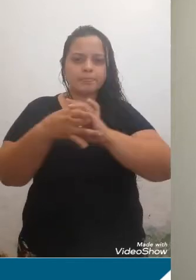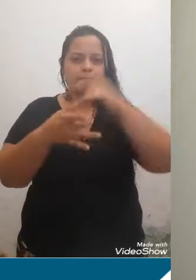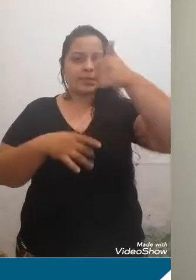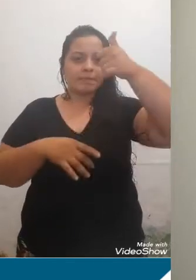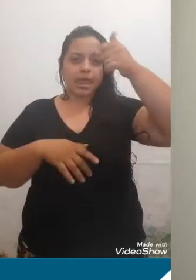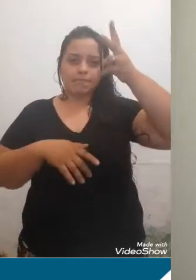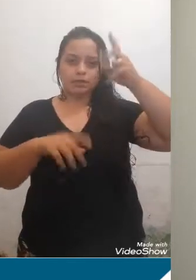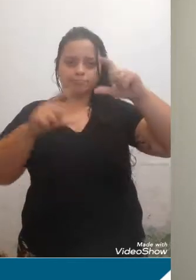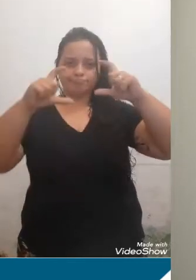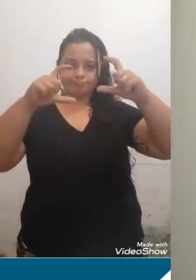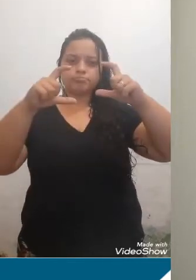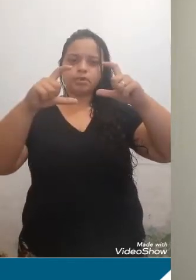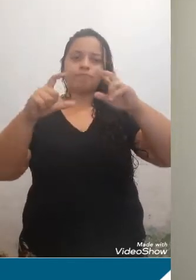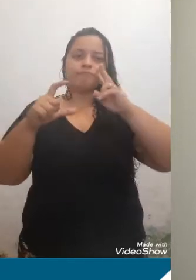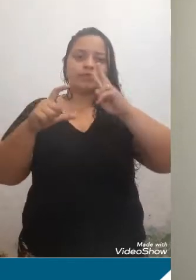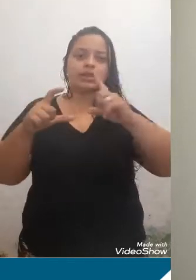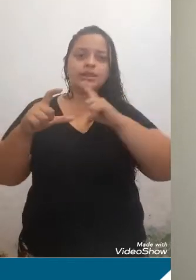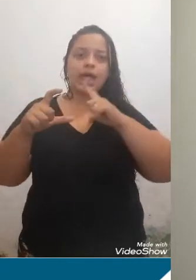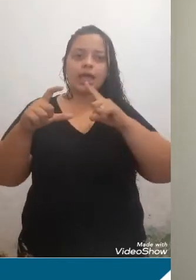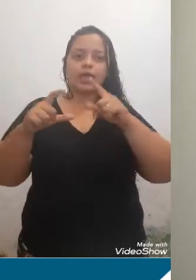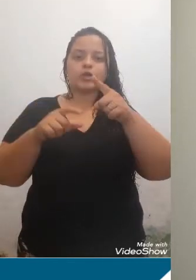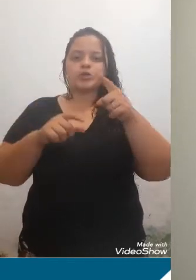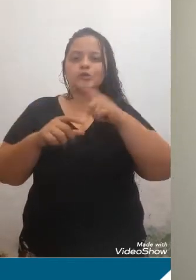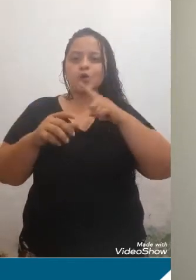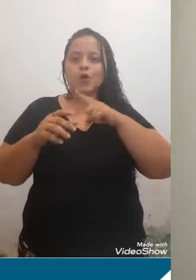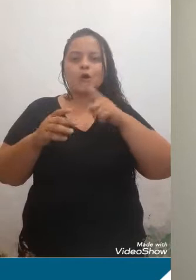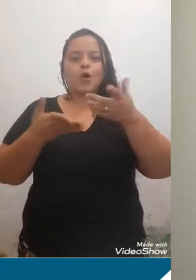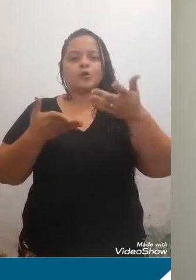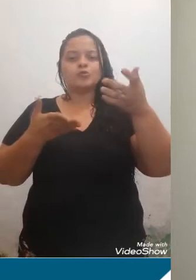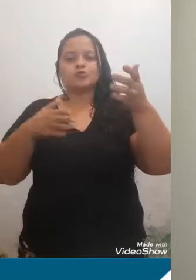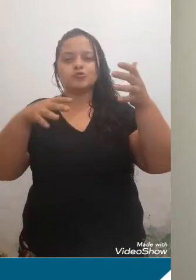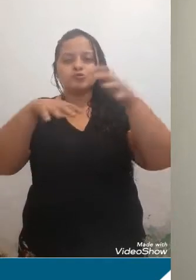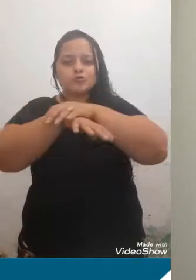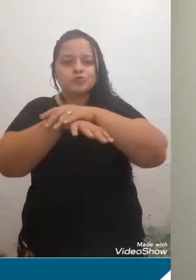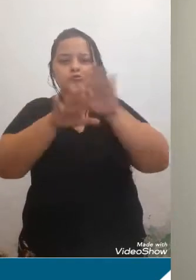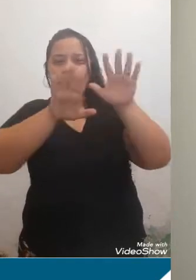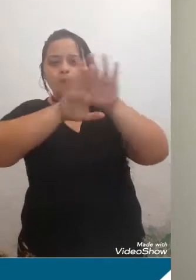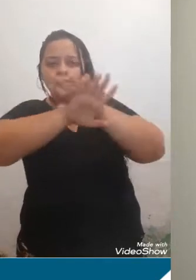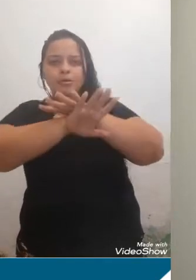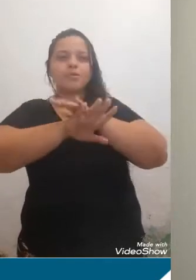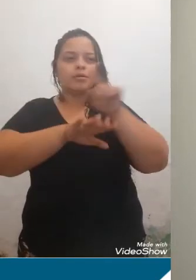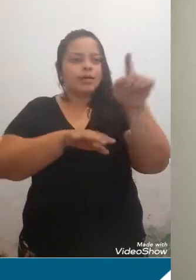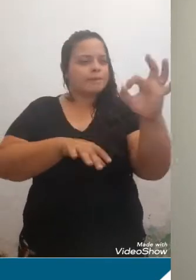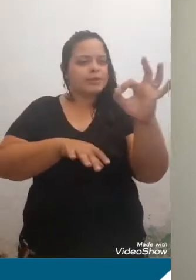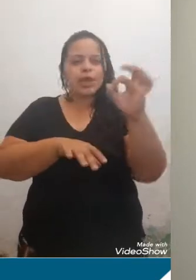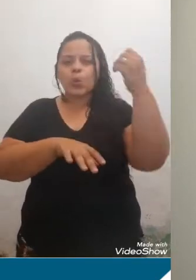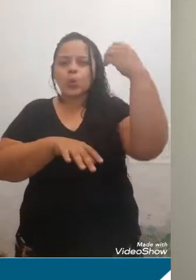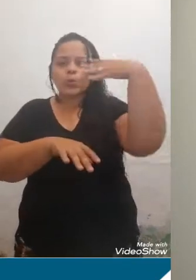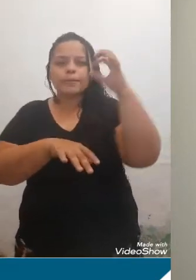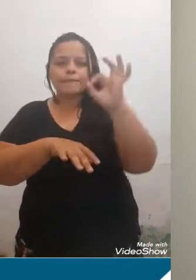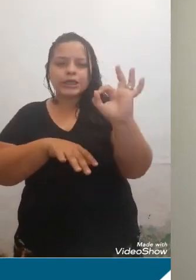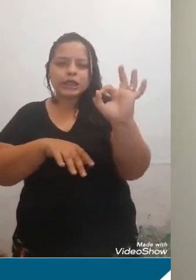na primeira figura aí, que a gente tem um cone de sombra. Por quê? Porque a fonte luminosa é muito pequenininha